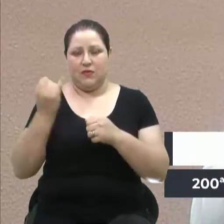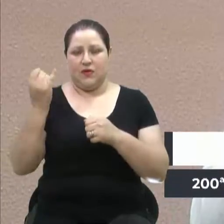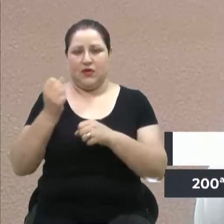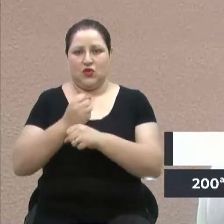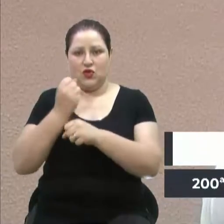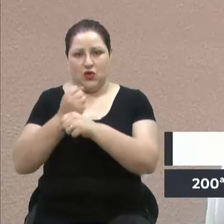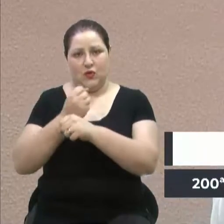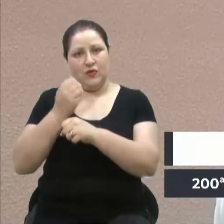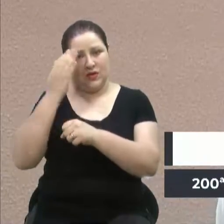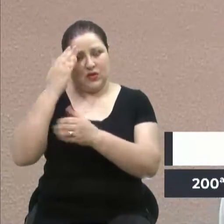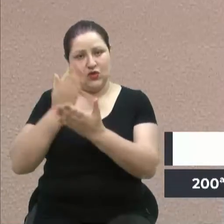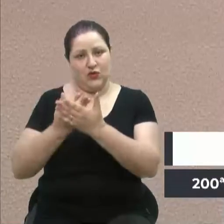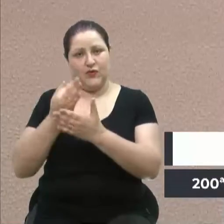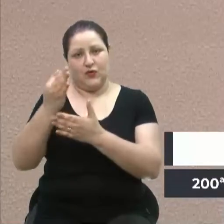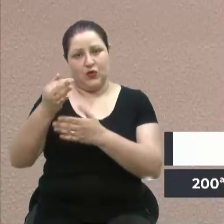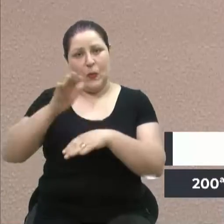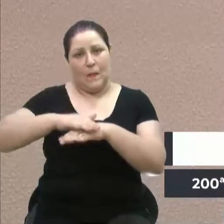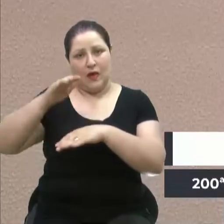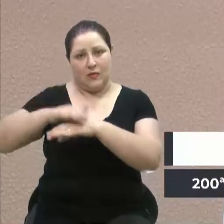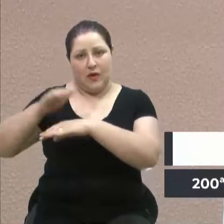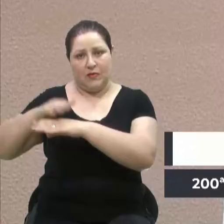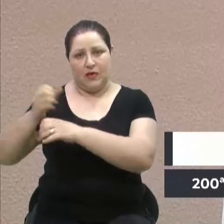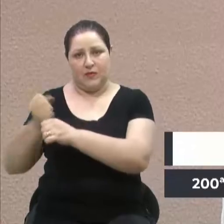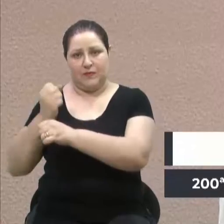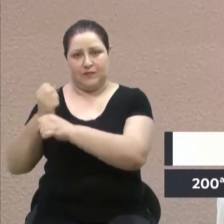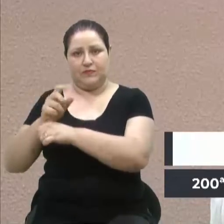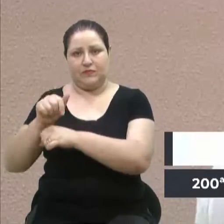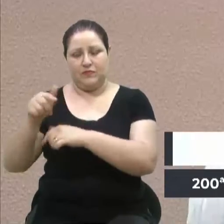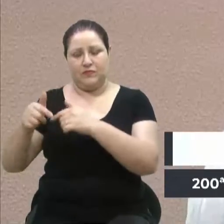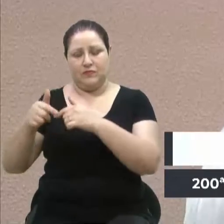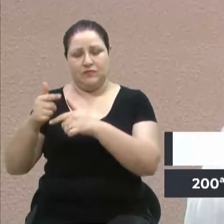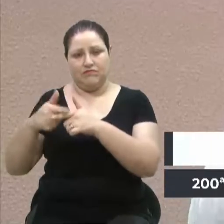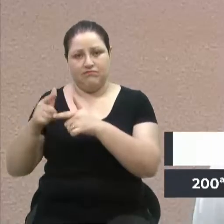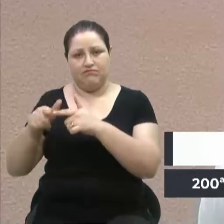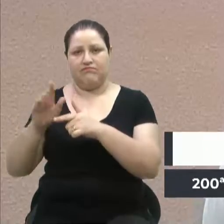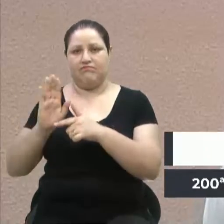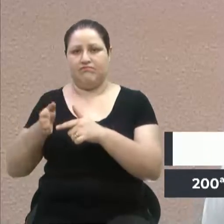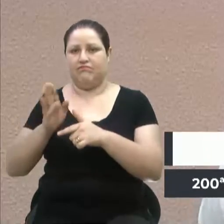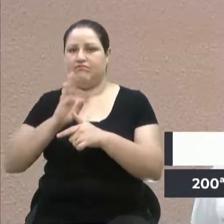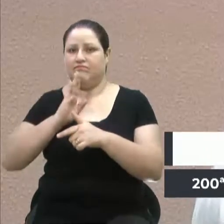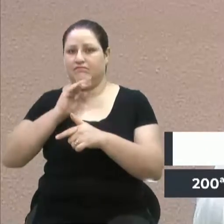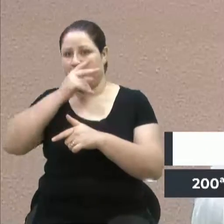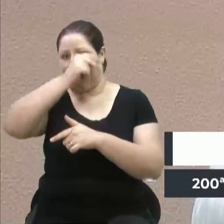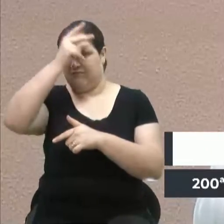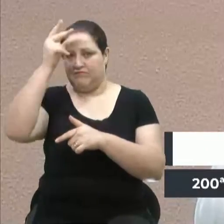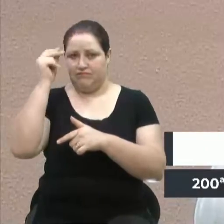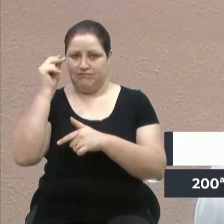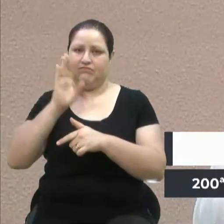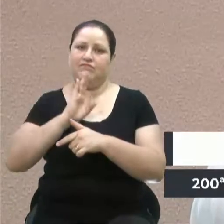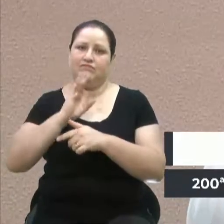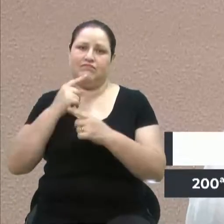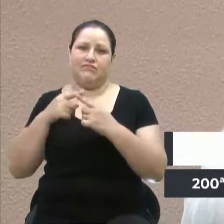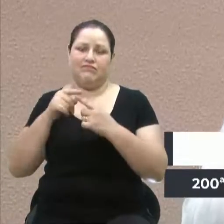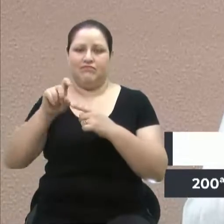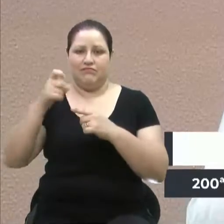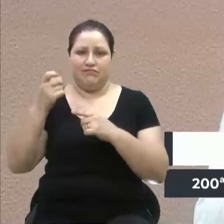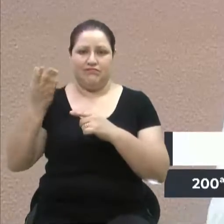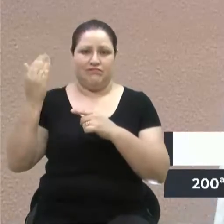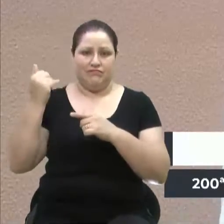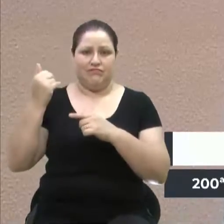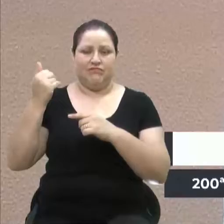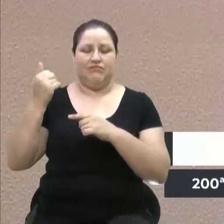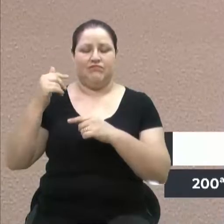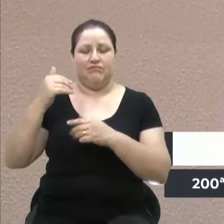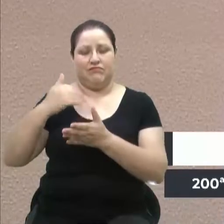são problemas conhecidos com os quais o prefeito está muito familiarizado, inclusive por ter sido secretário de obras, né. Mas eu fico